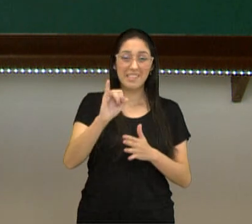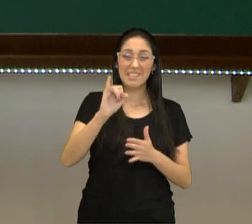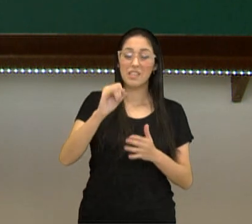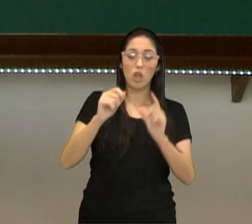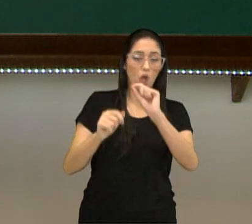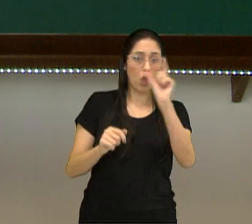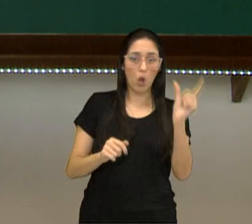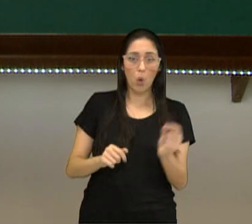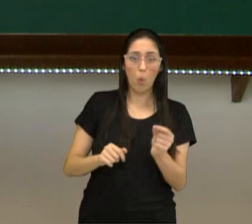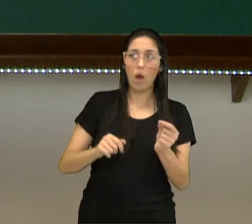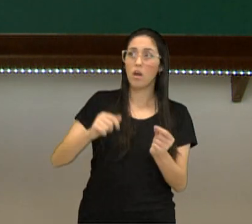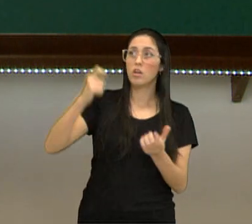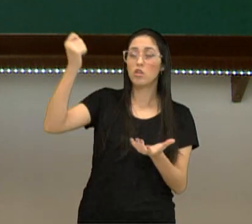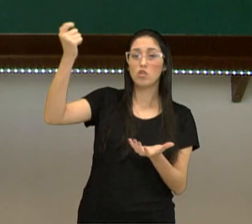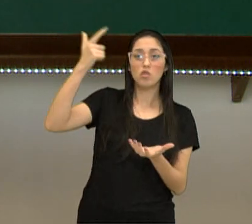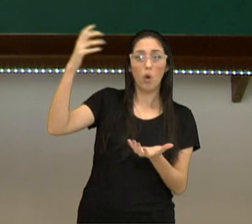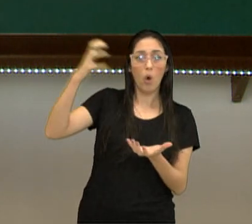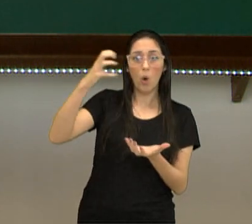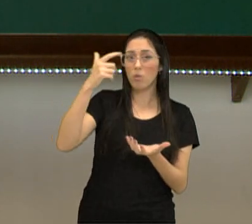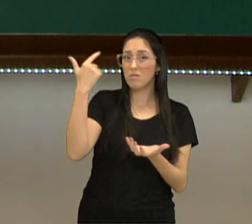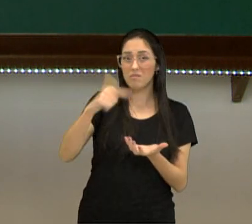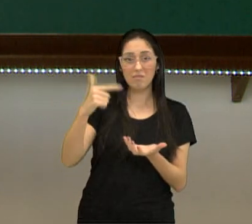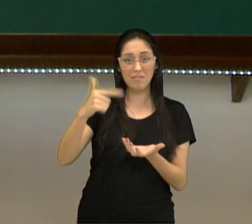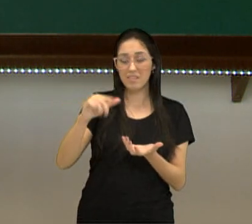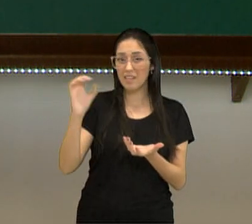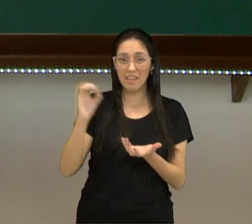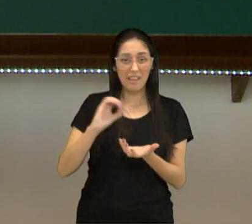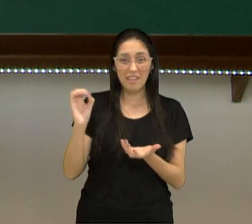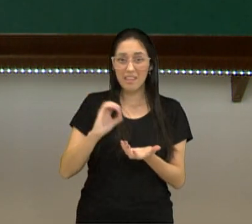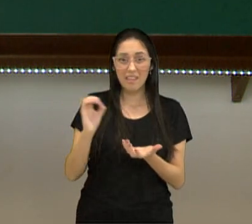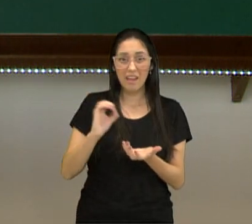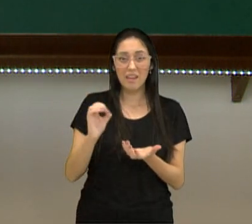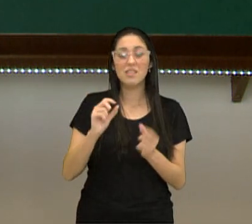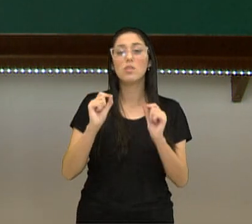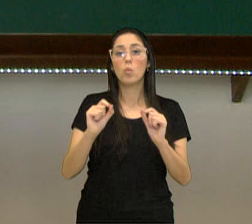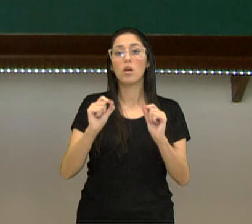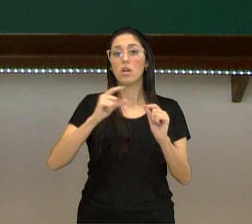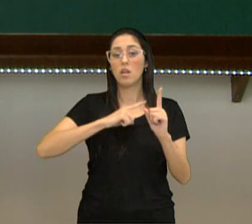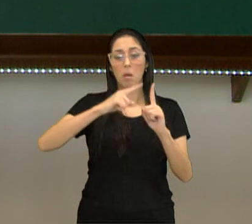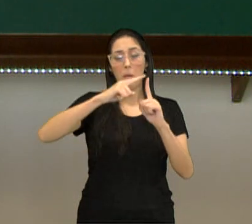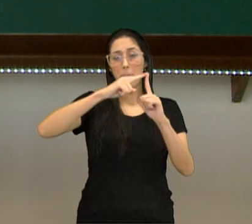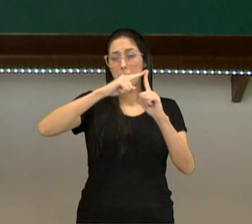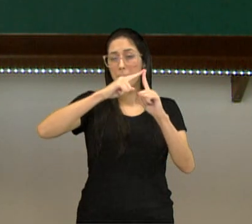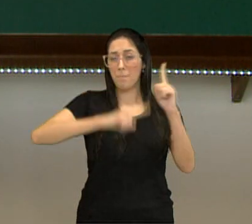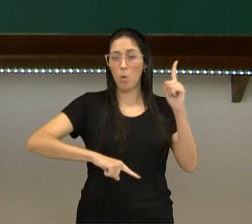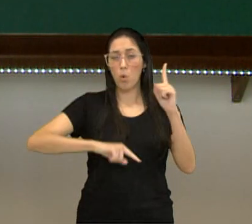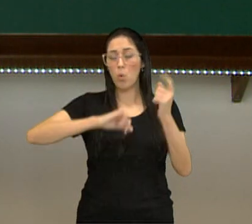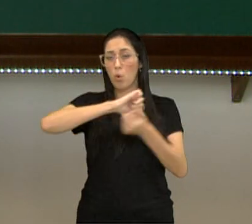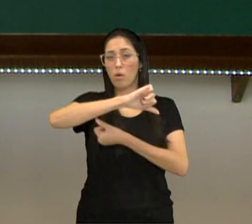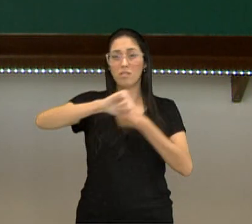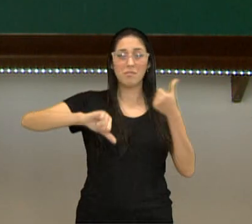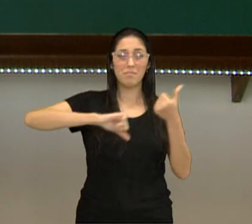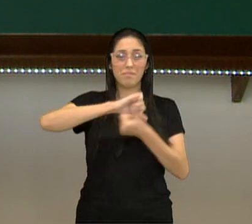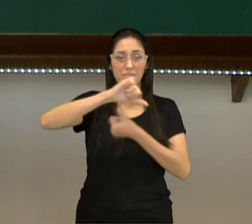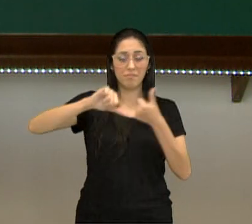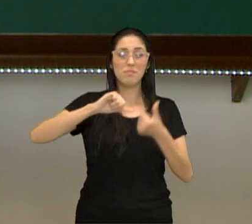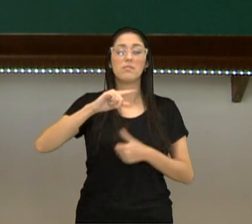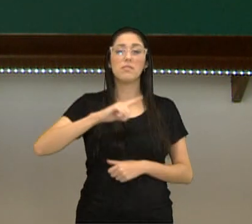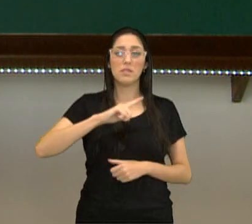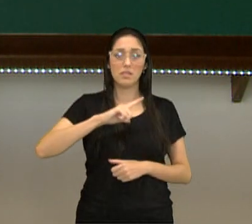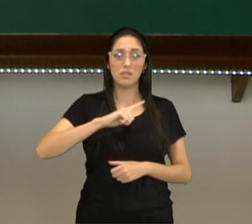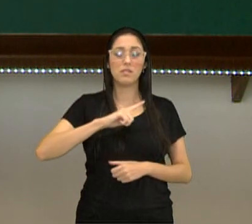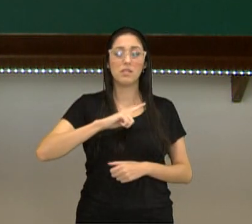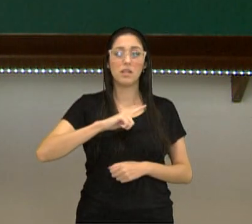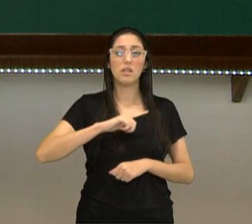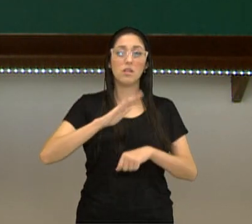solar, as faces da Lua que não recebem luz solar apresentam temperaturas extremamente baixas, onde a amplitude térmica entre